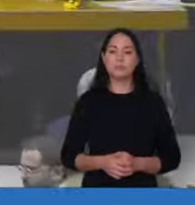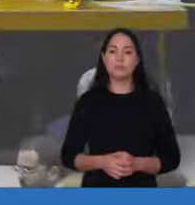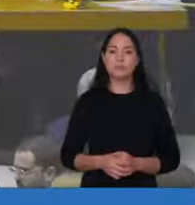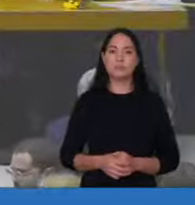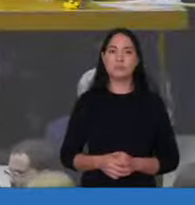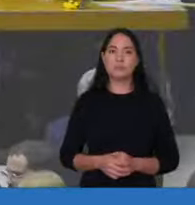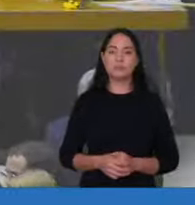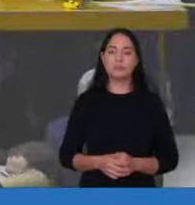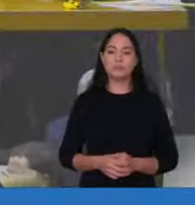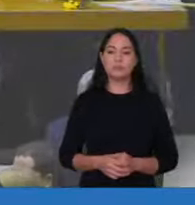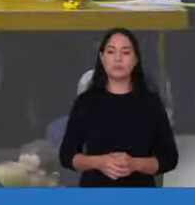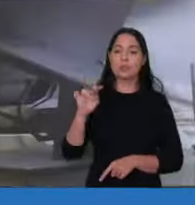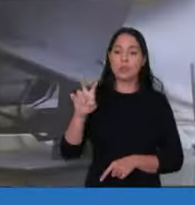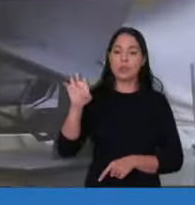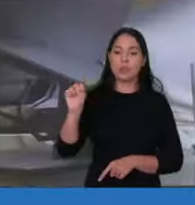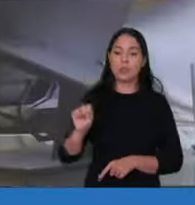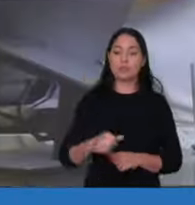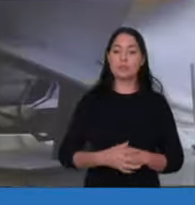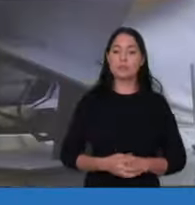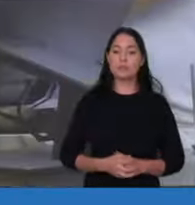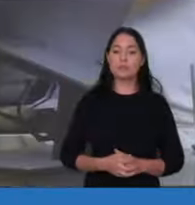Deputada dessa casa,